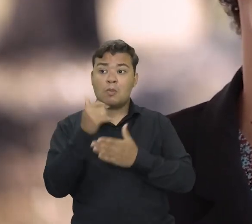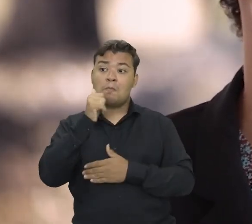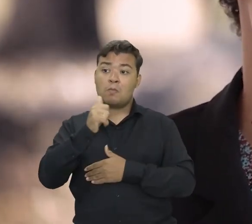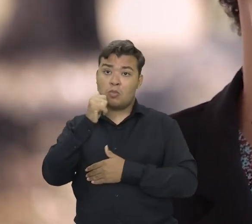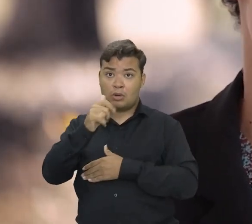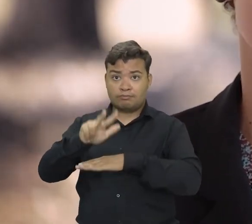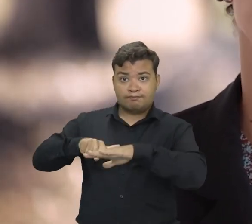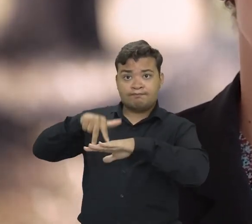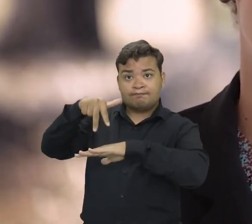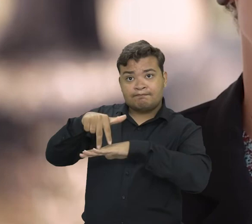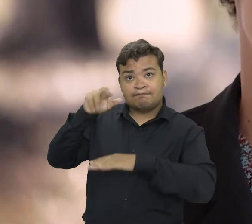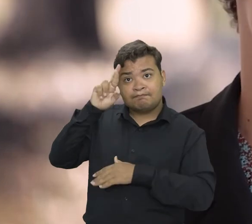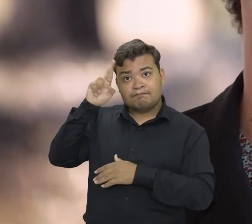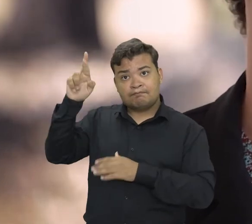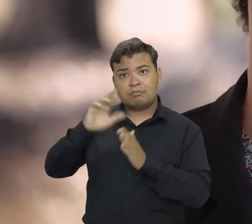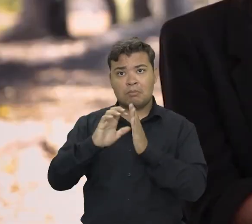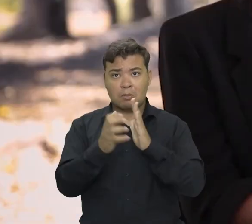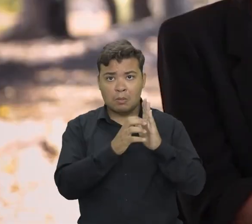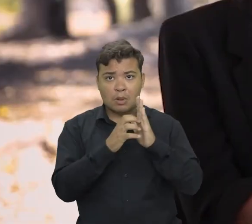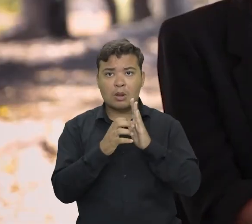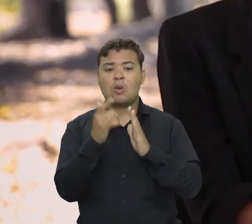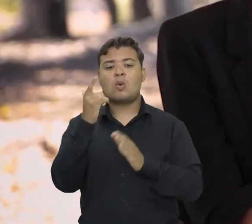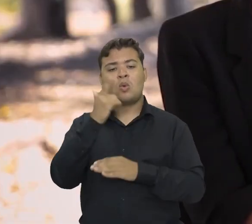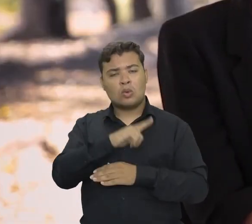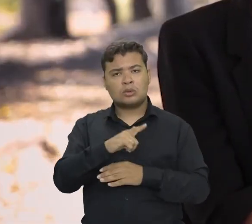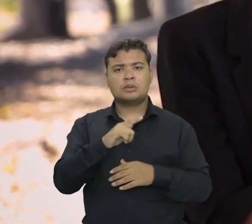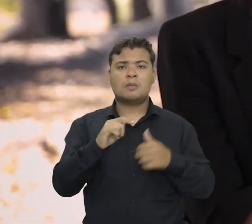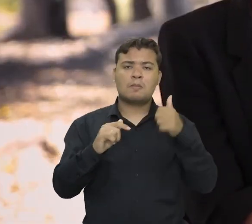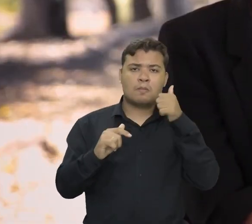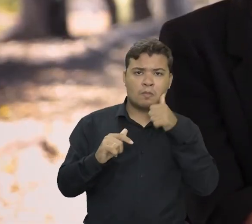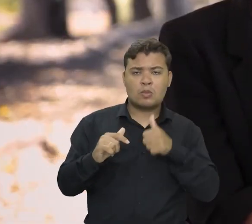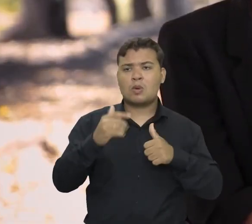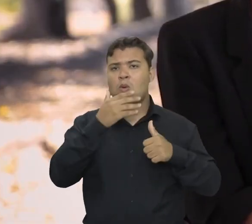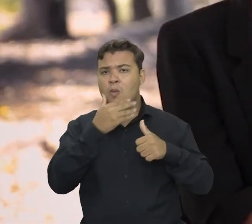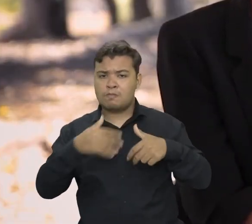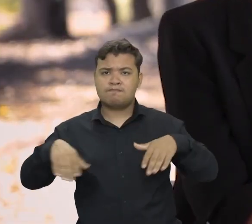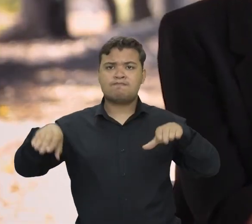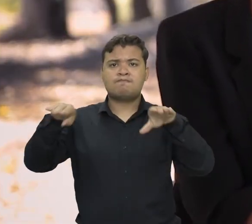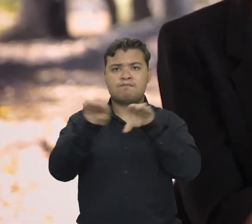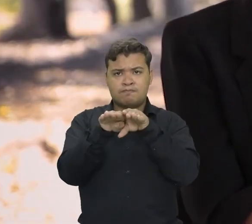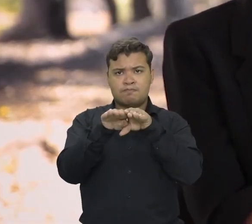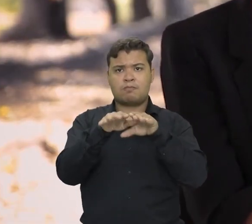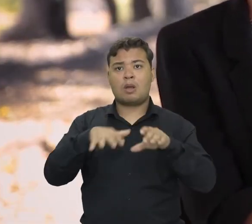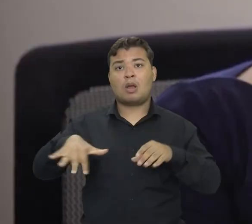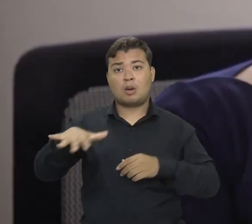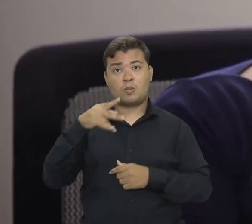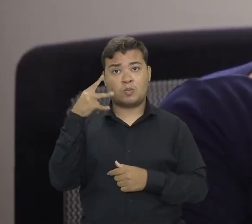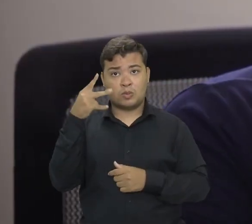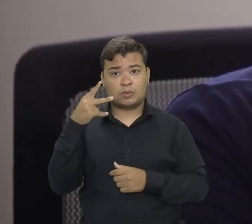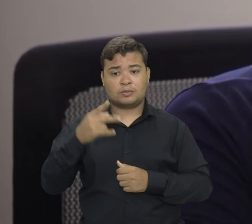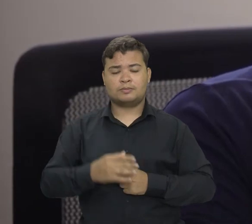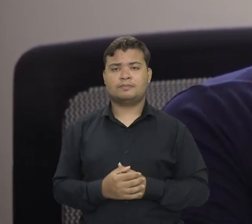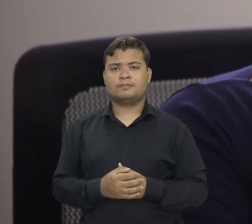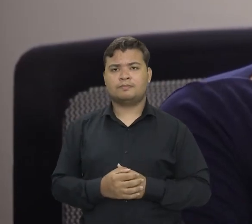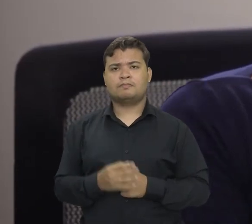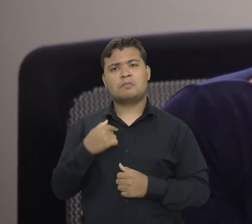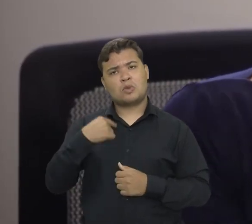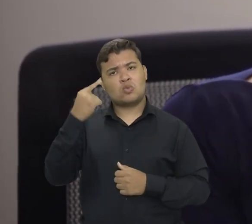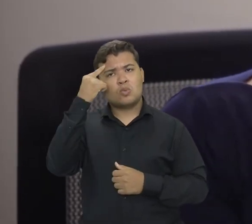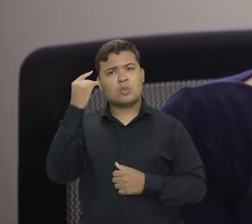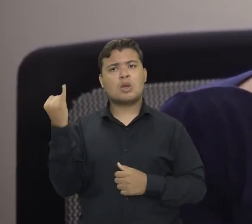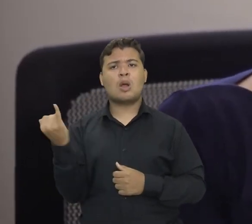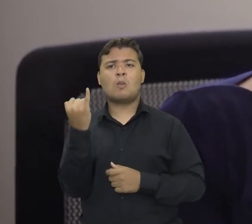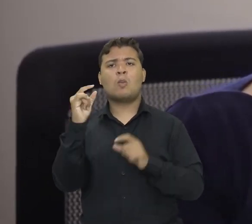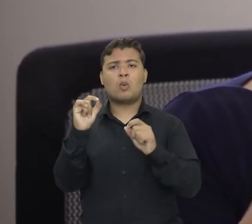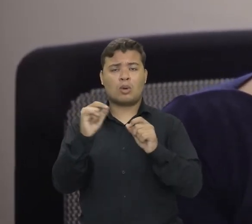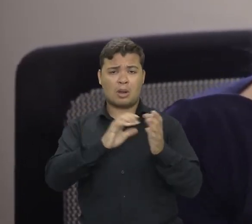esse tema da igualdade, da paridade entre homens e mulheres na política vai ser olhado, né? E eu acho também importante pensar